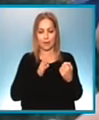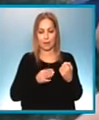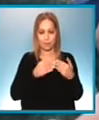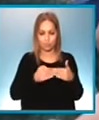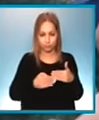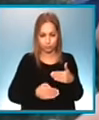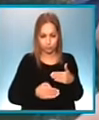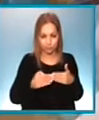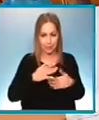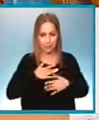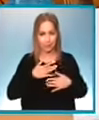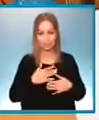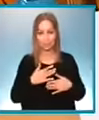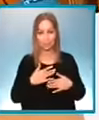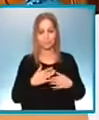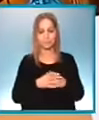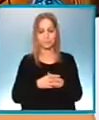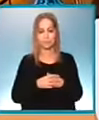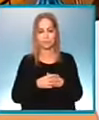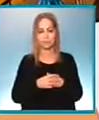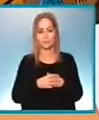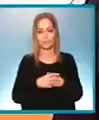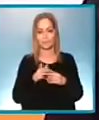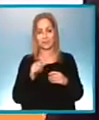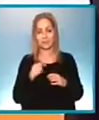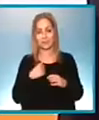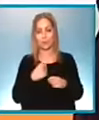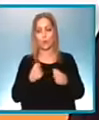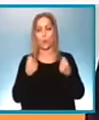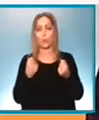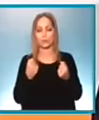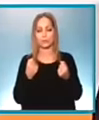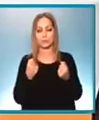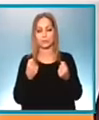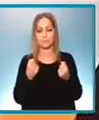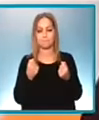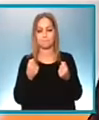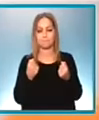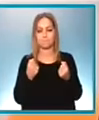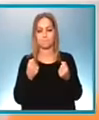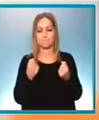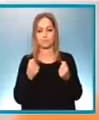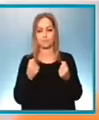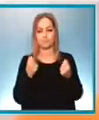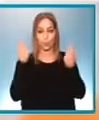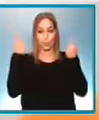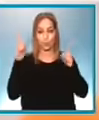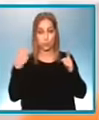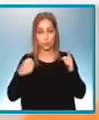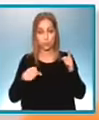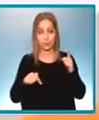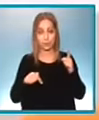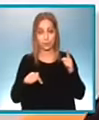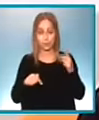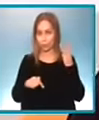com muita dedicação. E aliás, consegui tirar uma música sozinha, já, com três